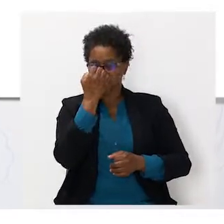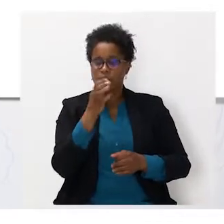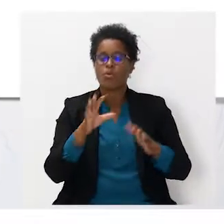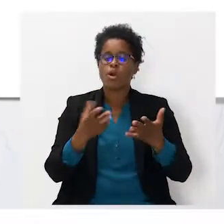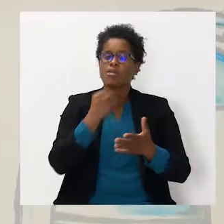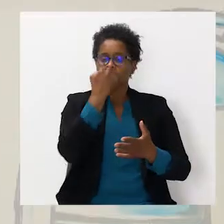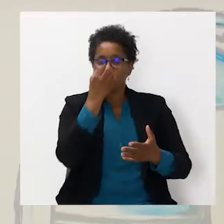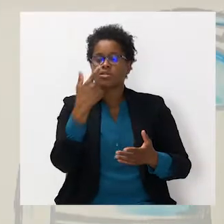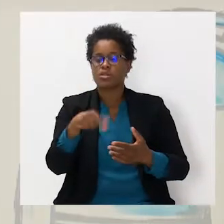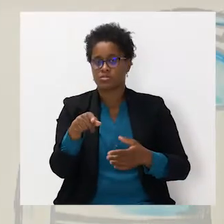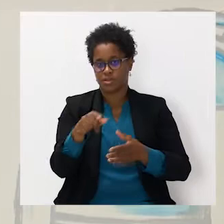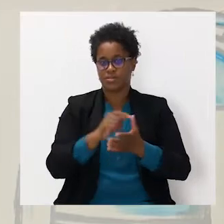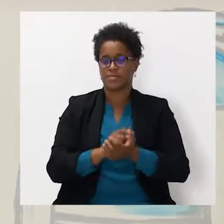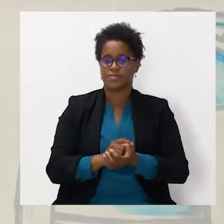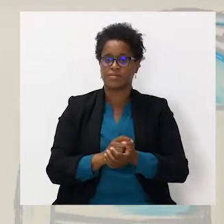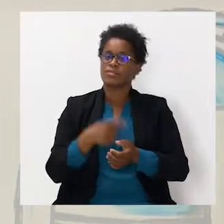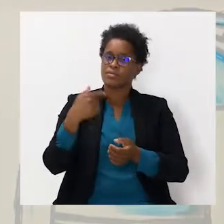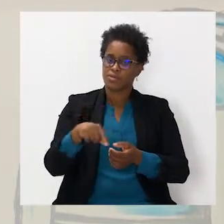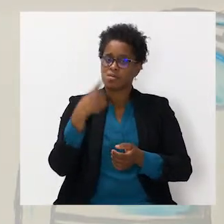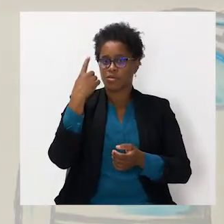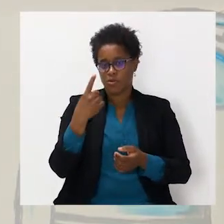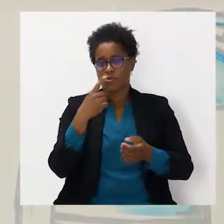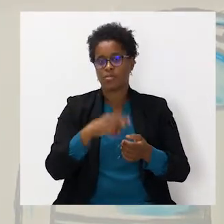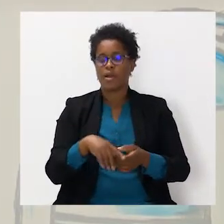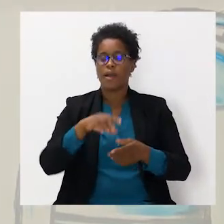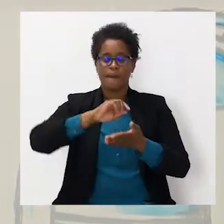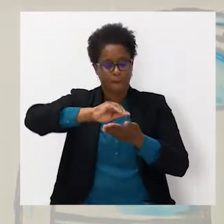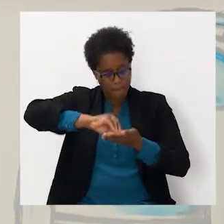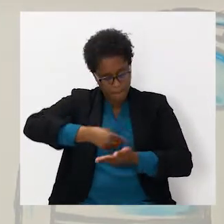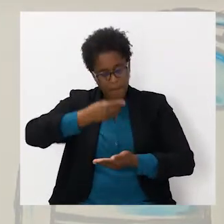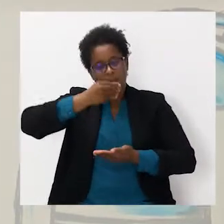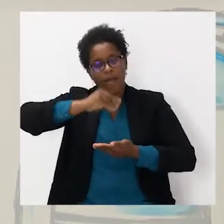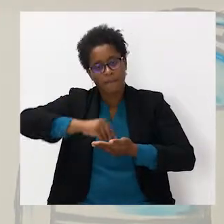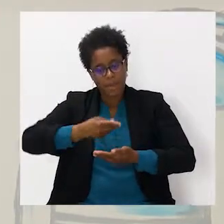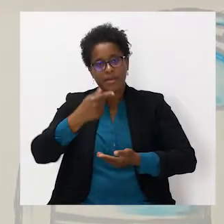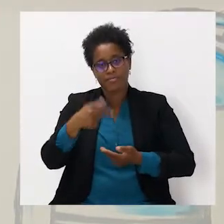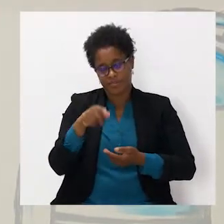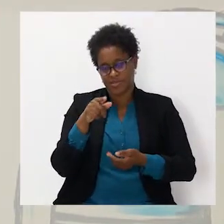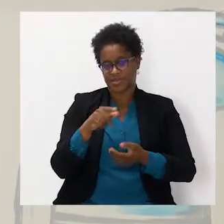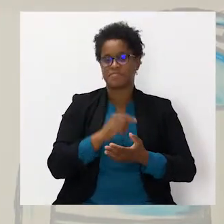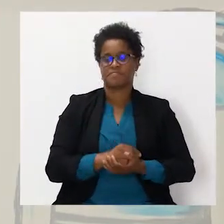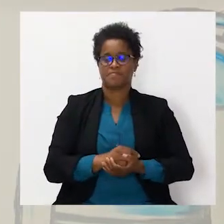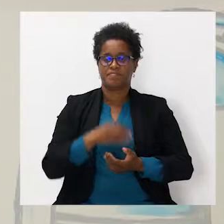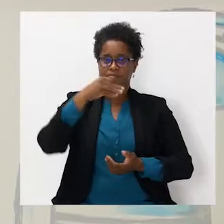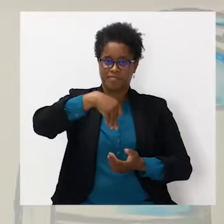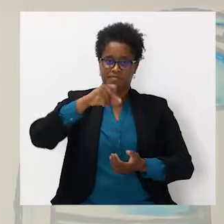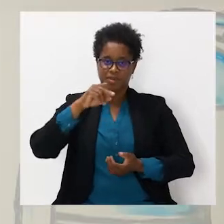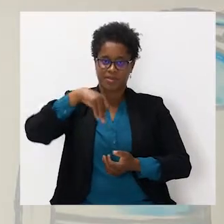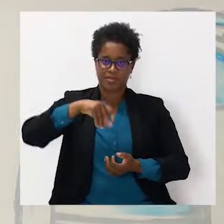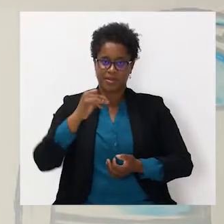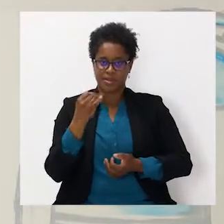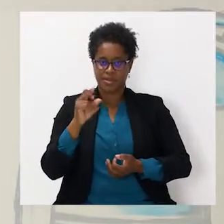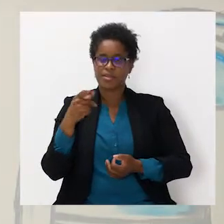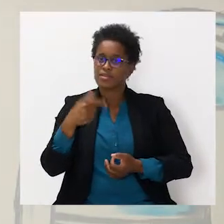fruta que temos aqui? Temos uma papaya. Aliás, temos ali papaya. A papaya vem de